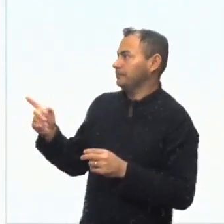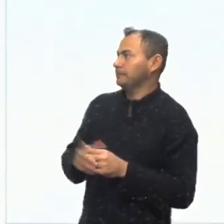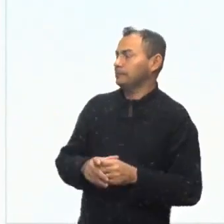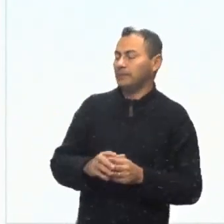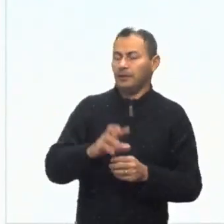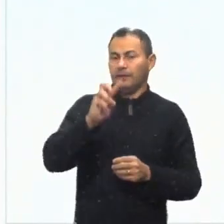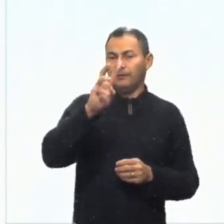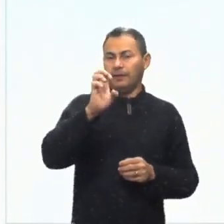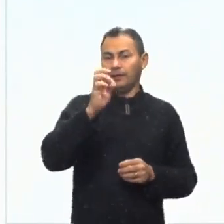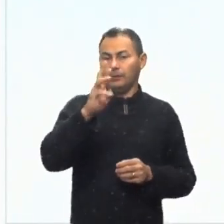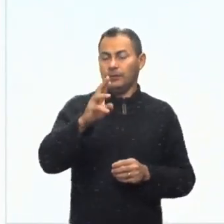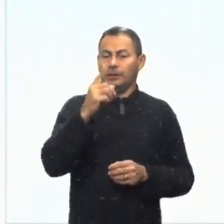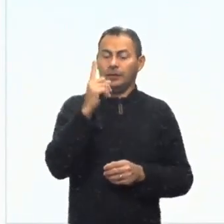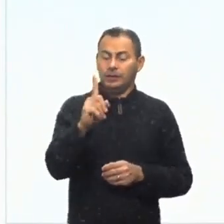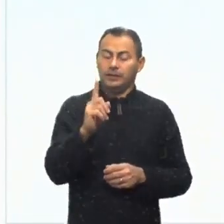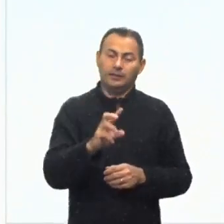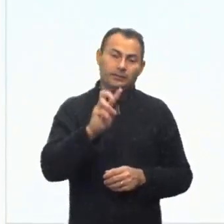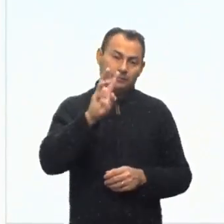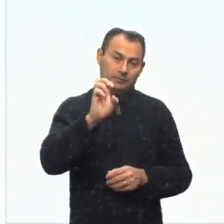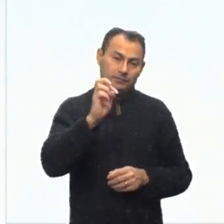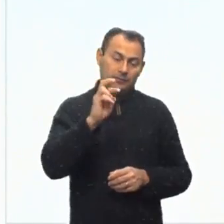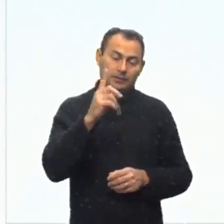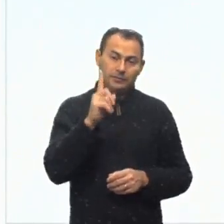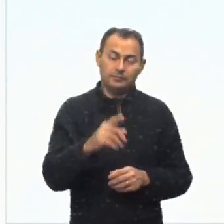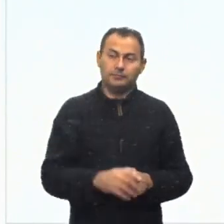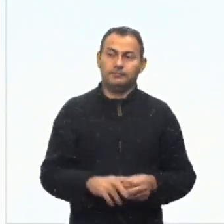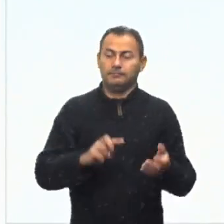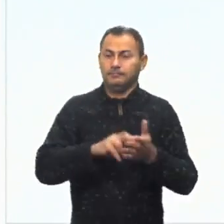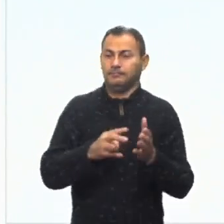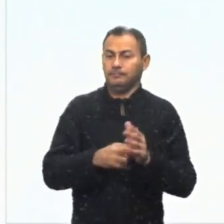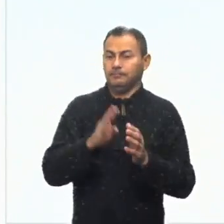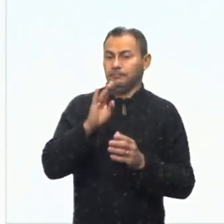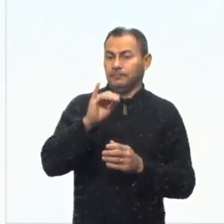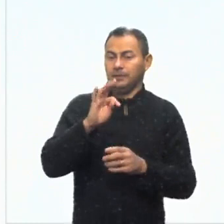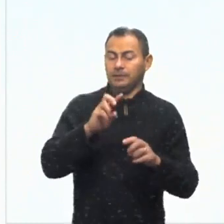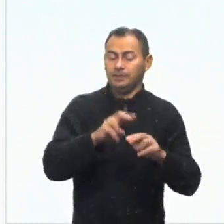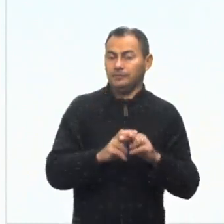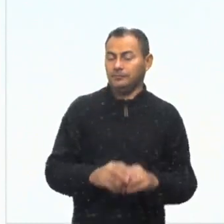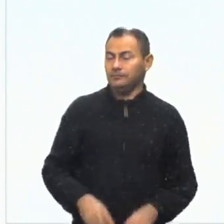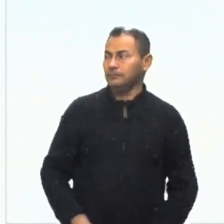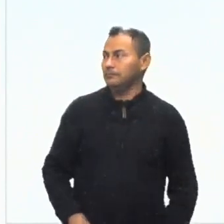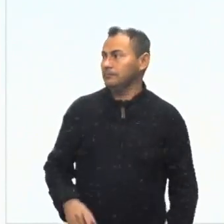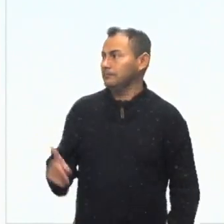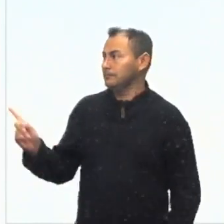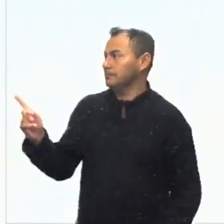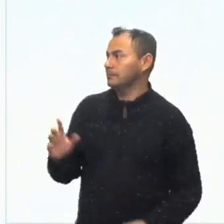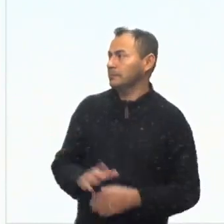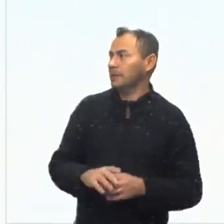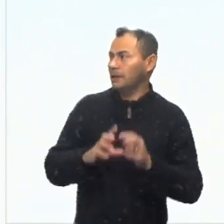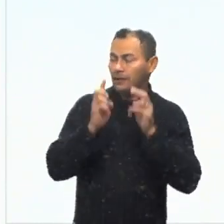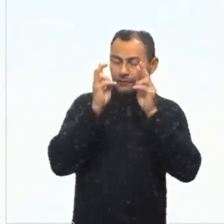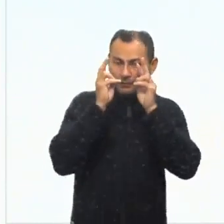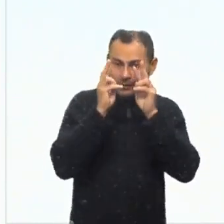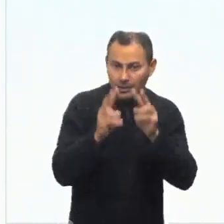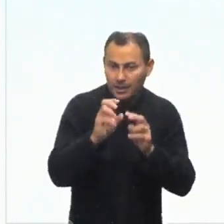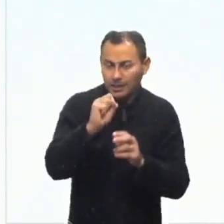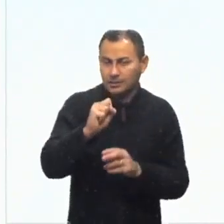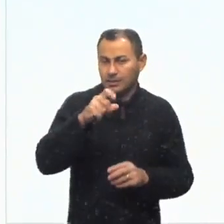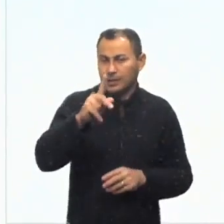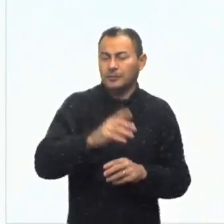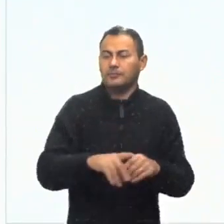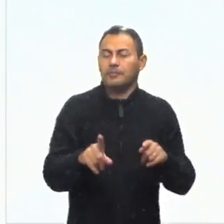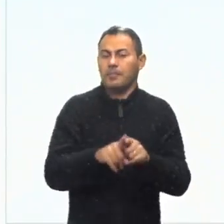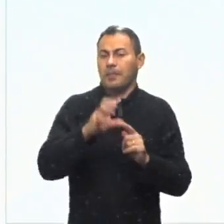nosso vetor I. Então, você define a sequência de bits. E você já viu ASK e já